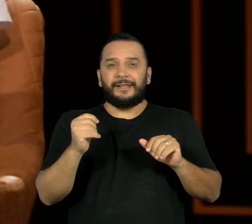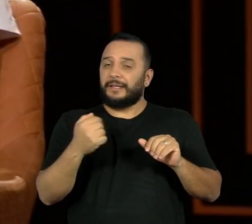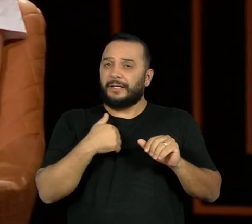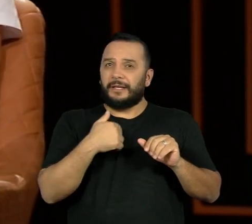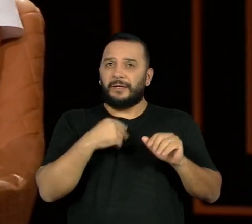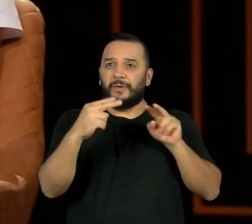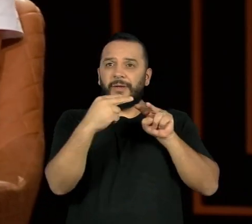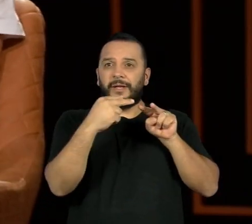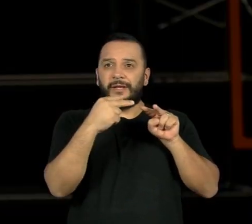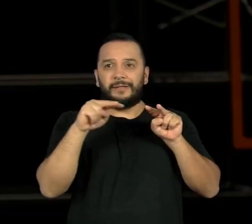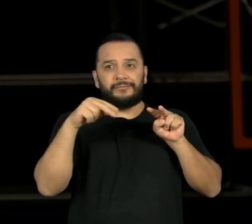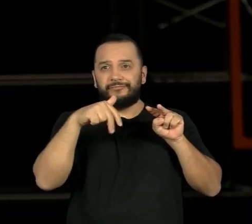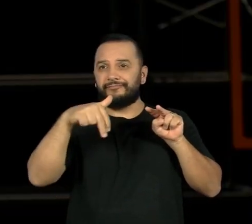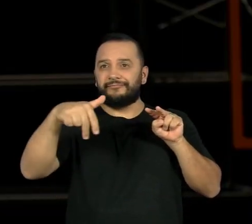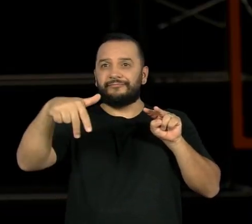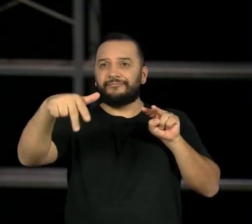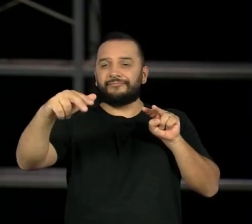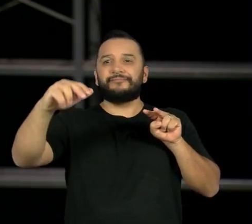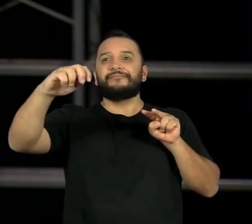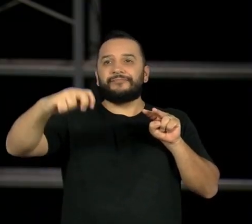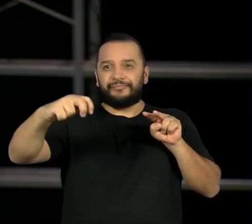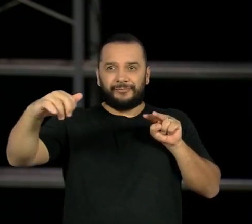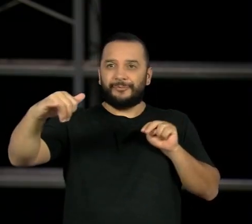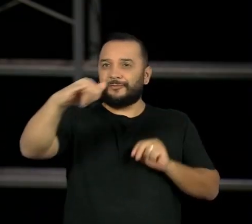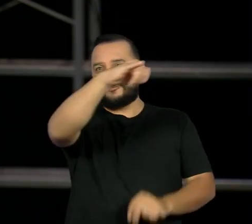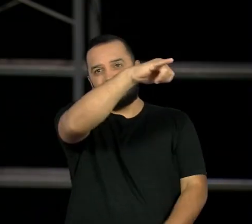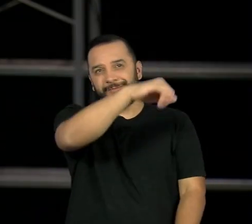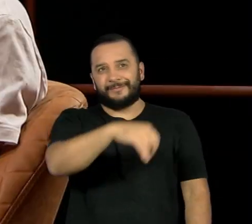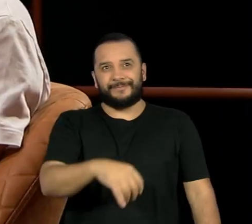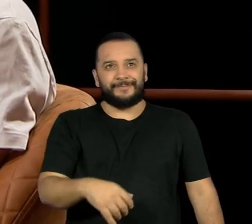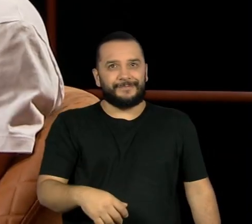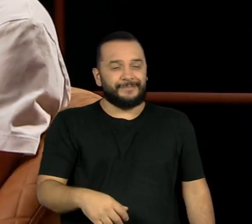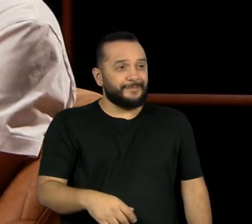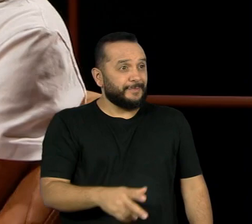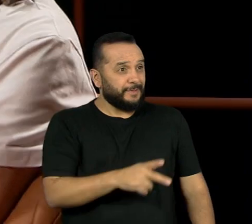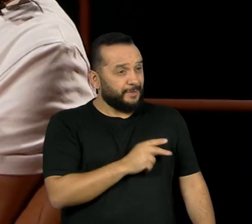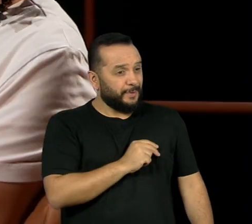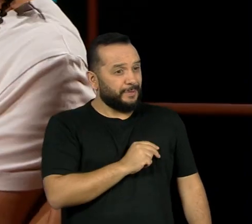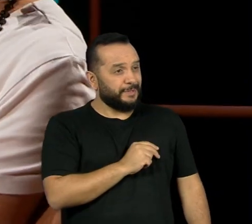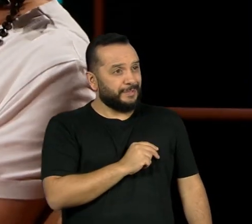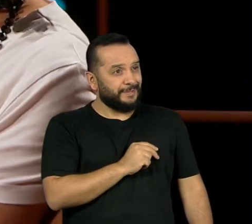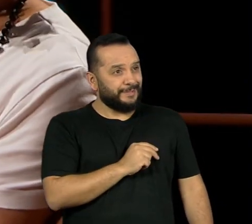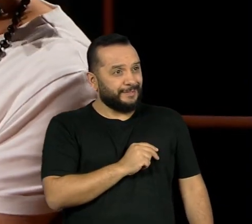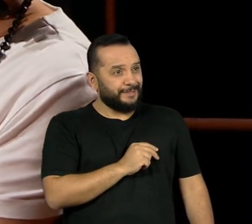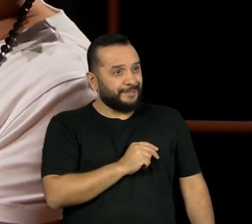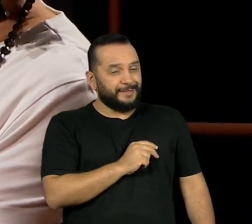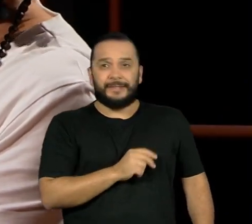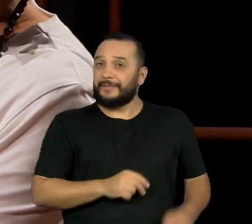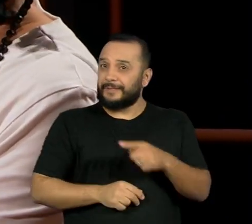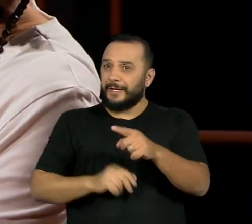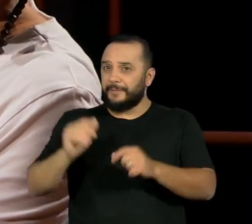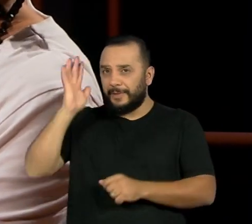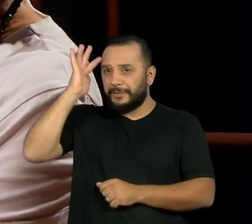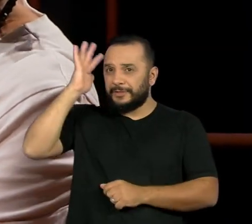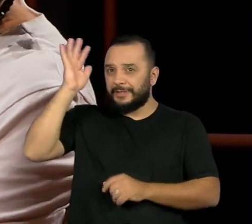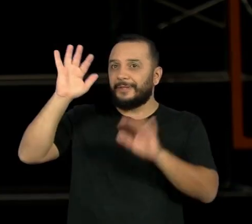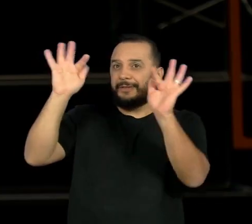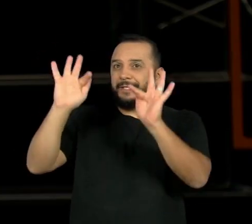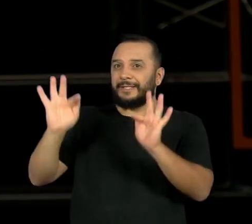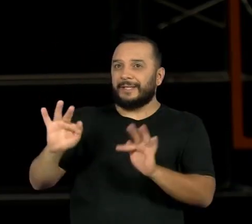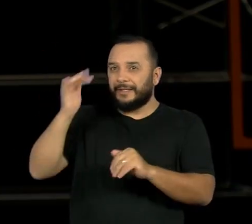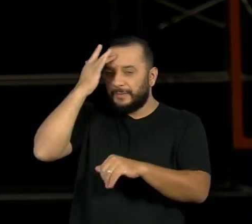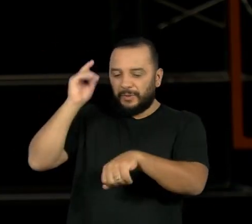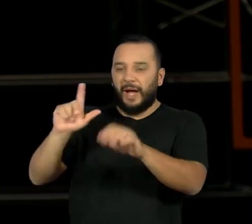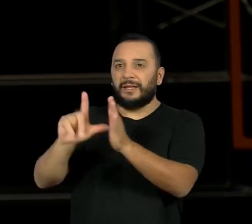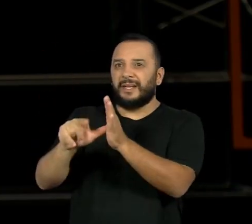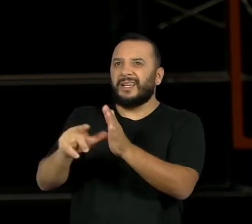avião e voltei. Mas foi Deu uma atrasadinha. Você imagina a felicidade das pessoas da ponte aérea, que tem